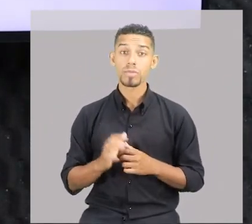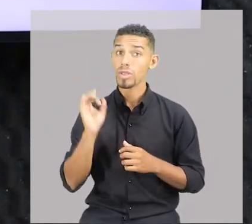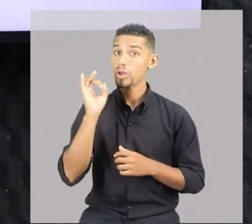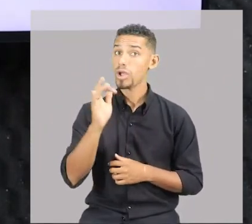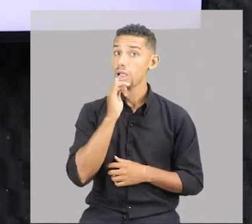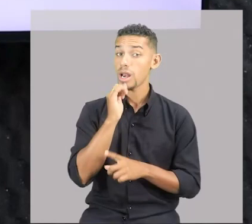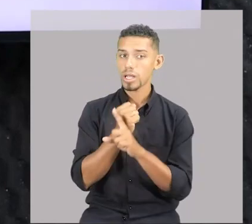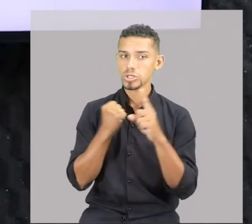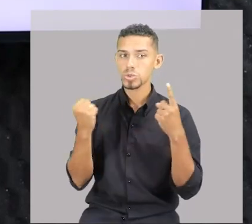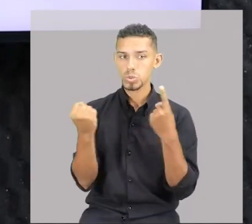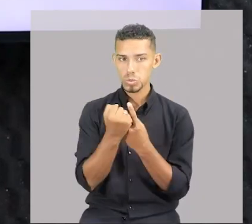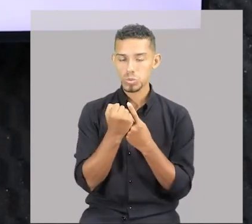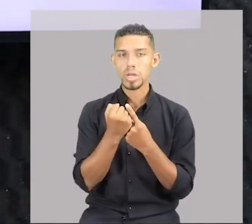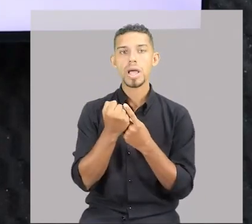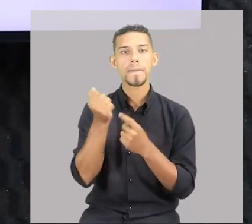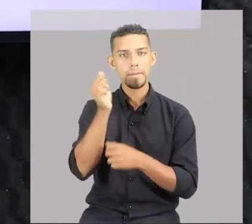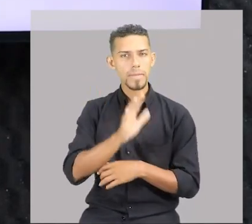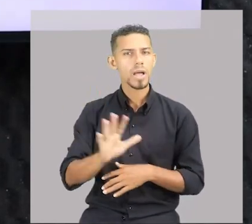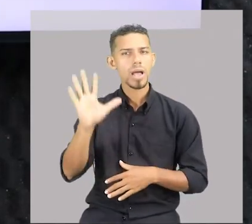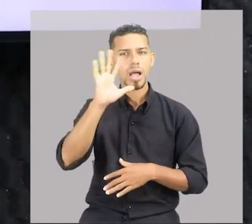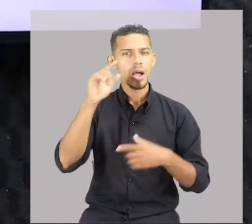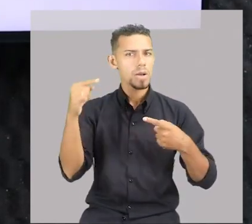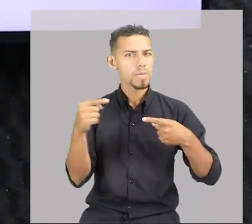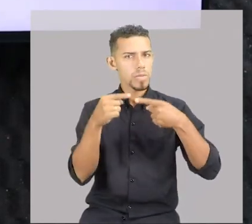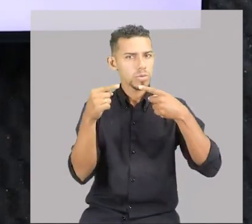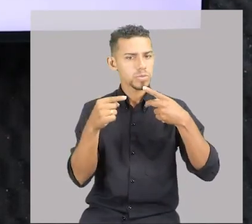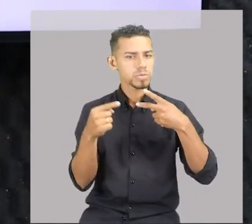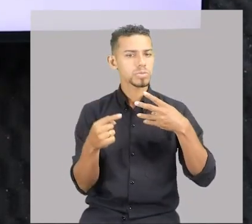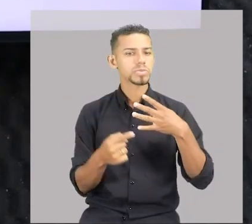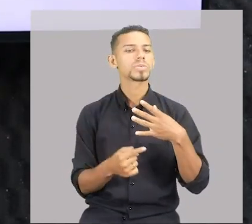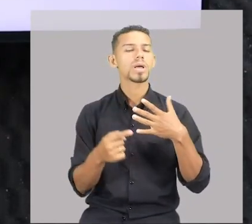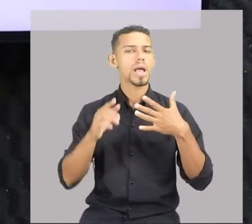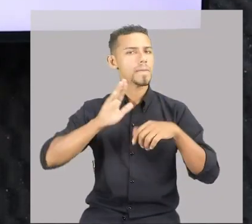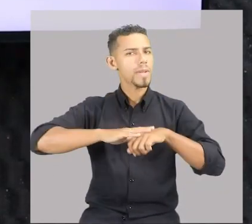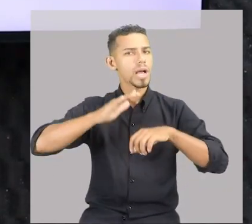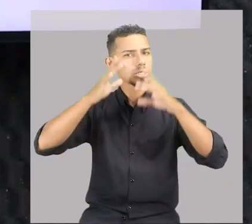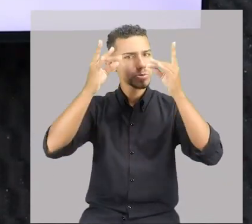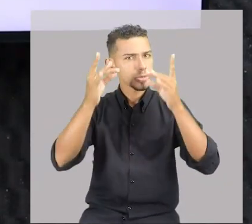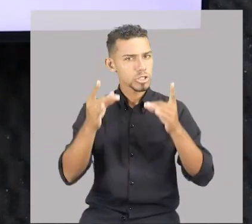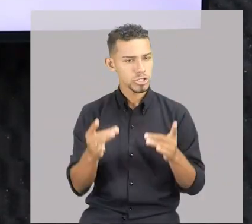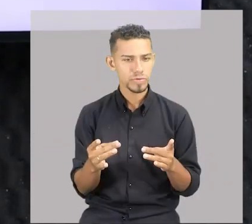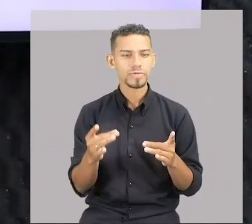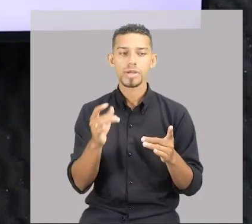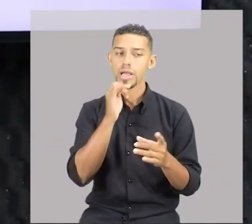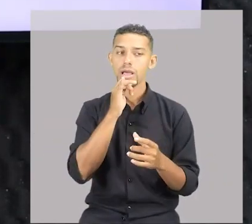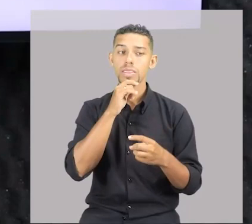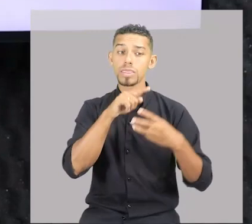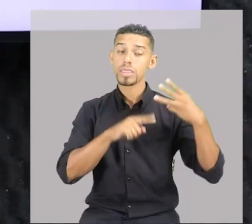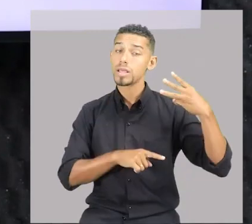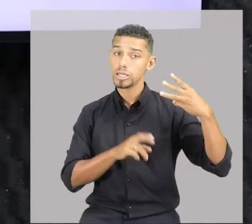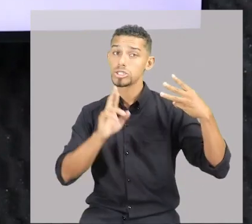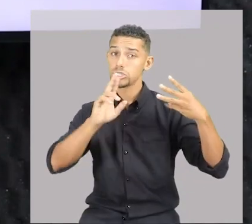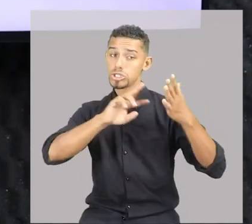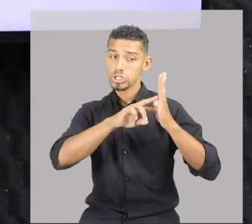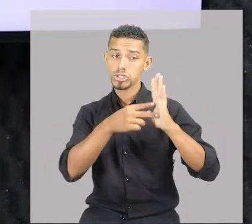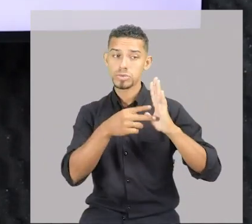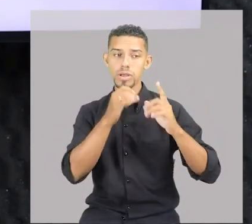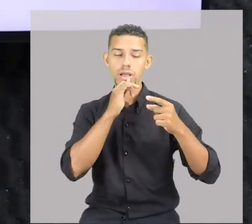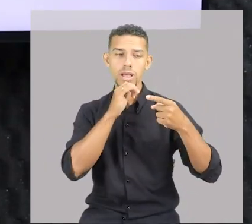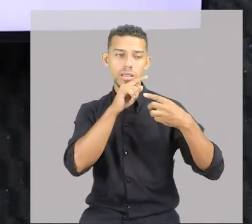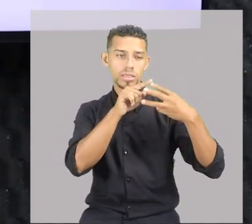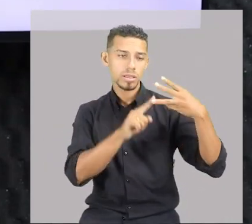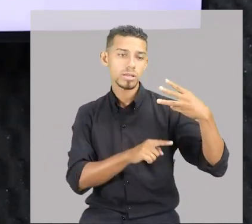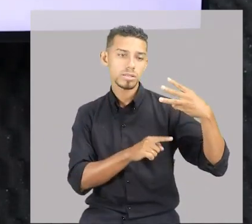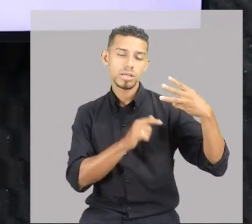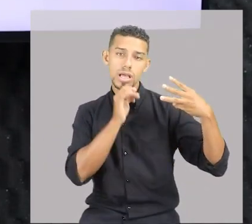na sociologia, de maneira mais pontual, de maneira mais específica, existem três sentidos. São sentidos